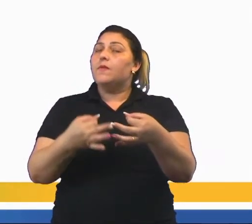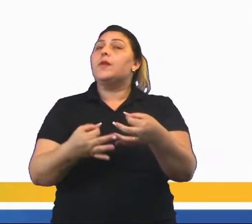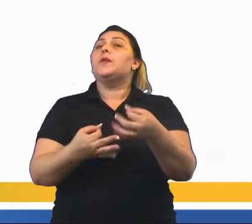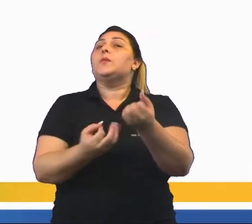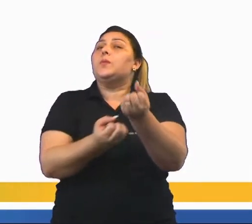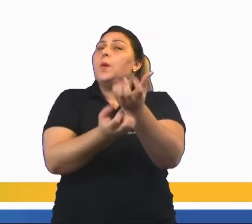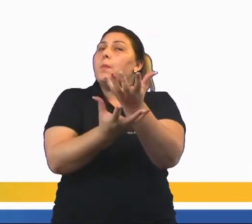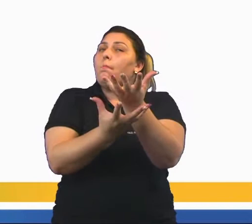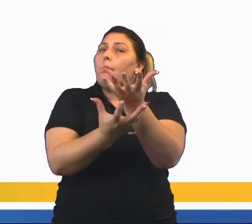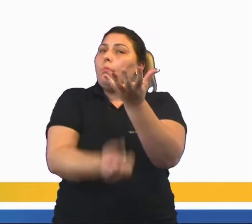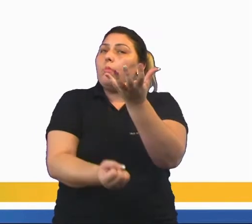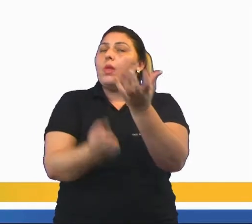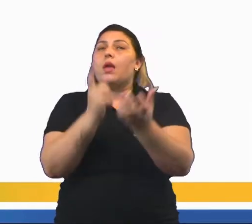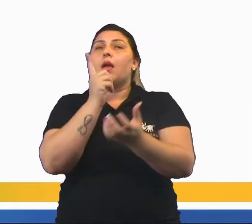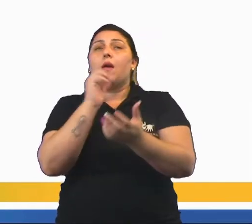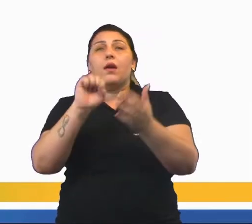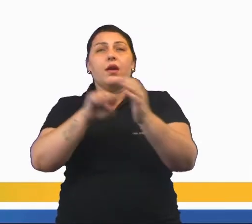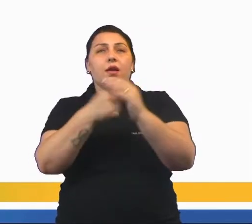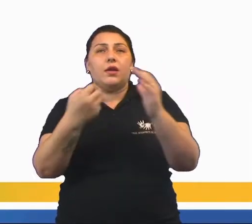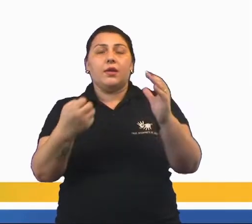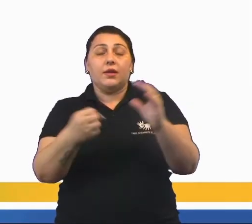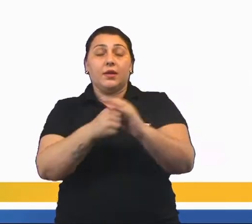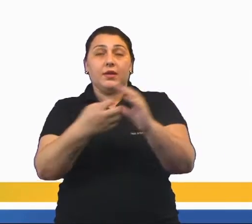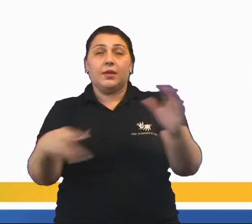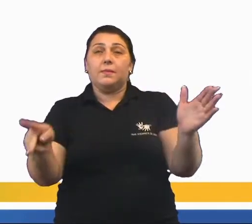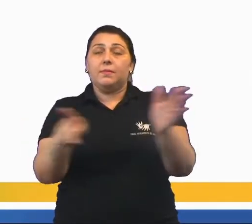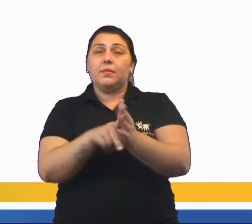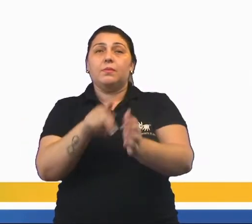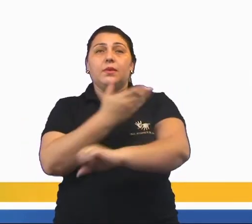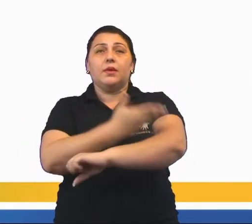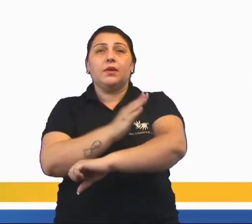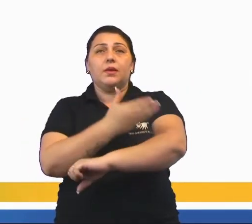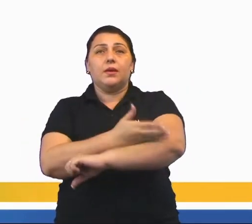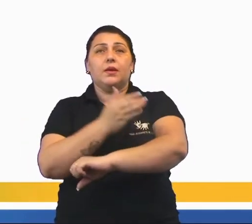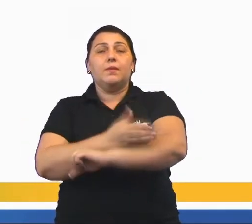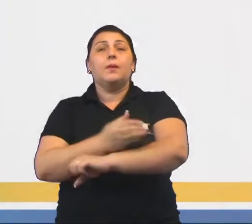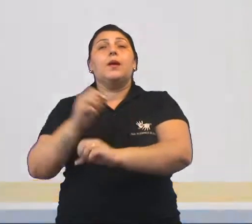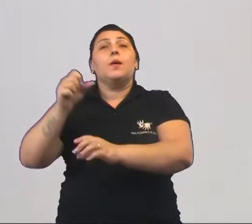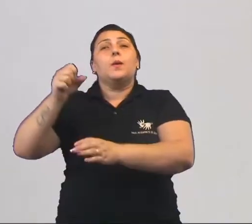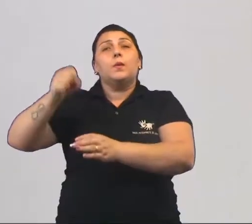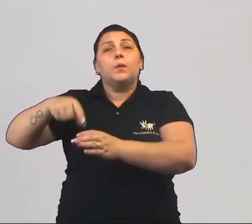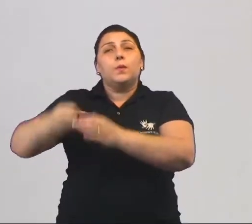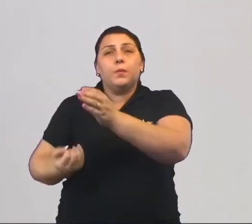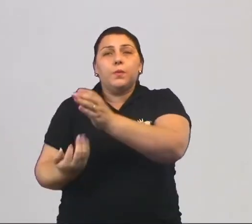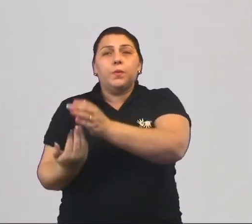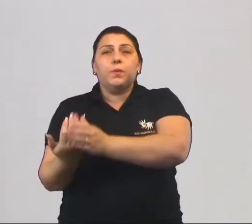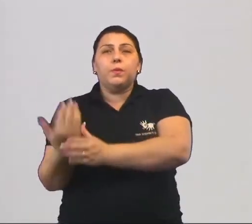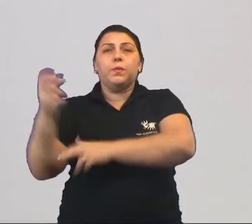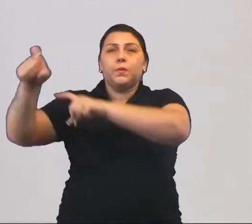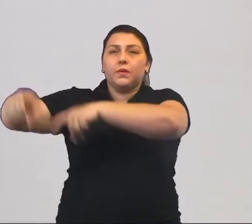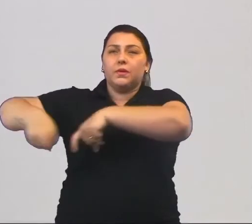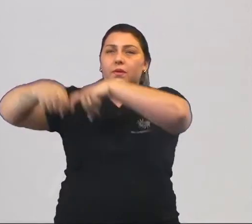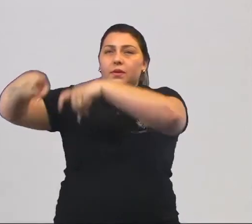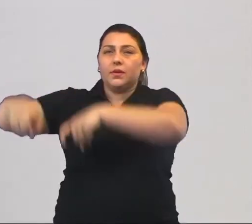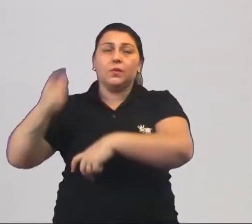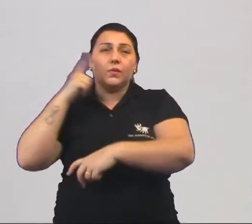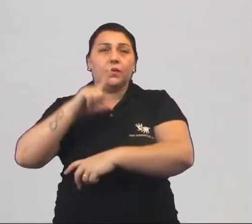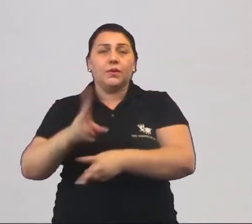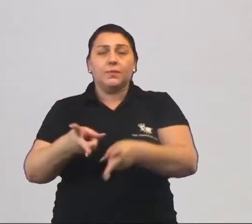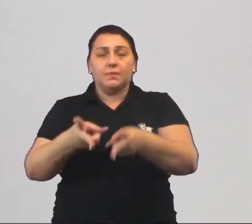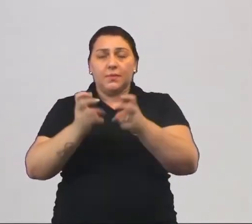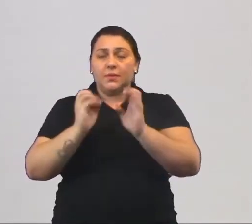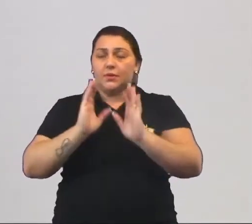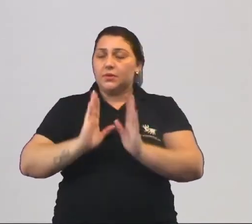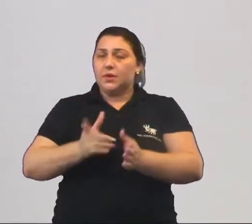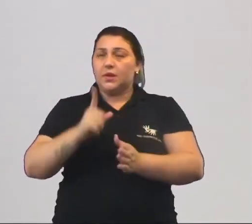água, característica essencial para a prática de atividade agrícola. Olha só, turminha, vocês conseguiram perceber que de